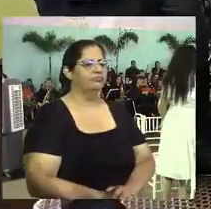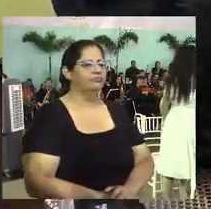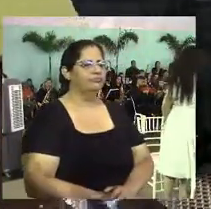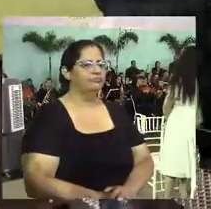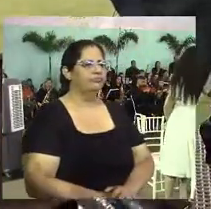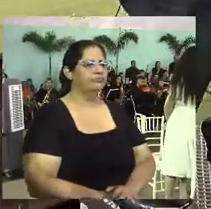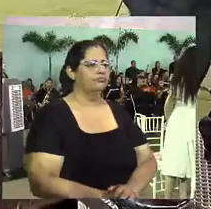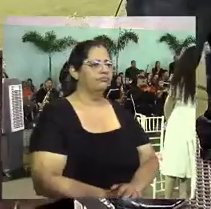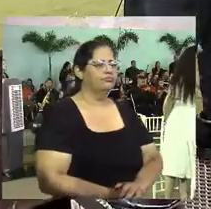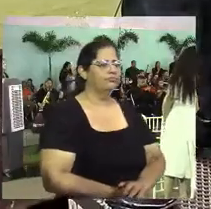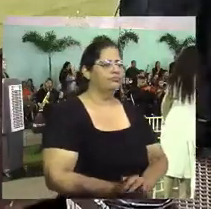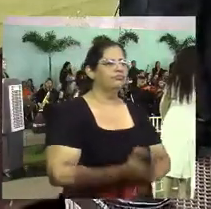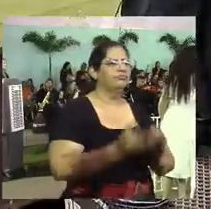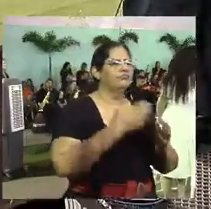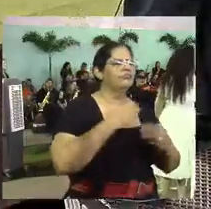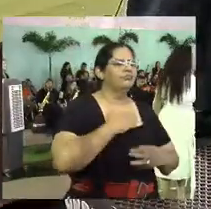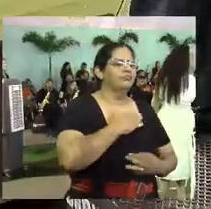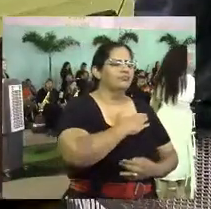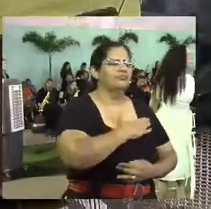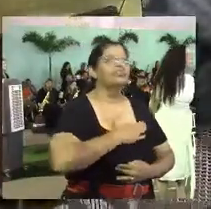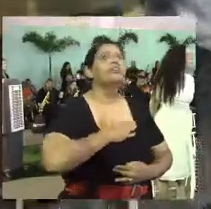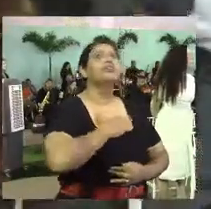querido Senhor